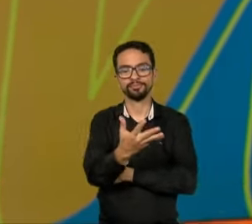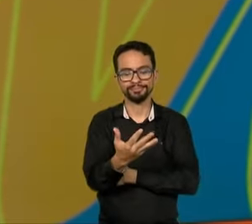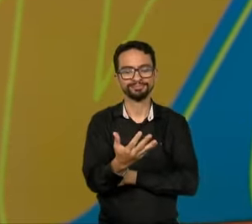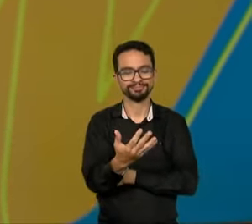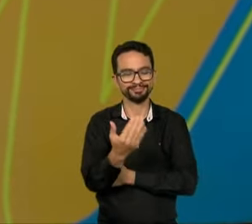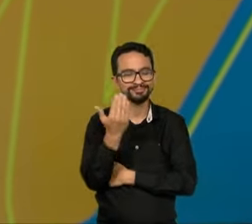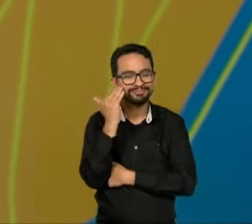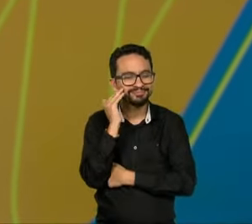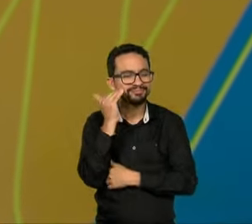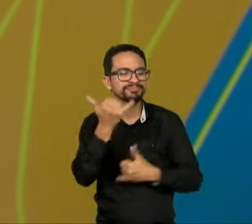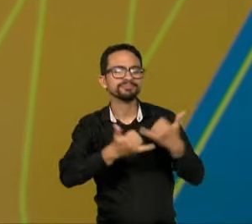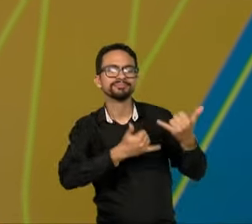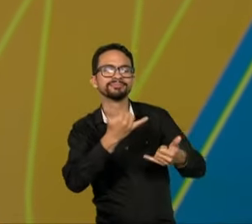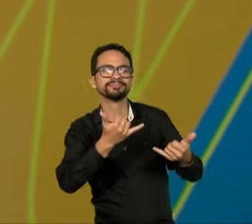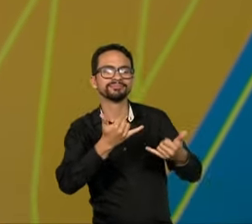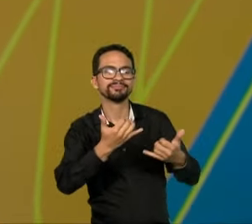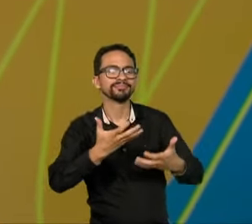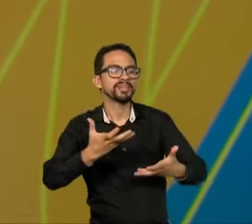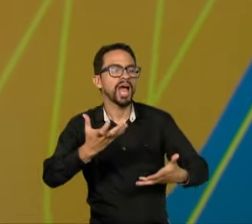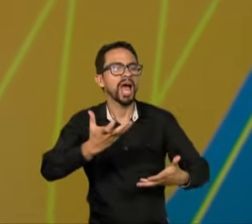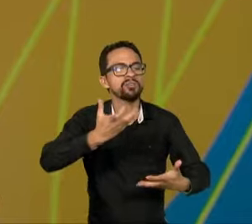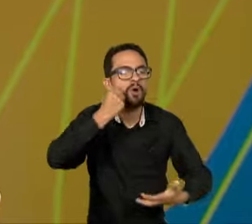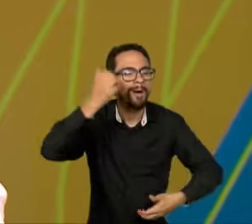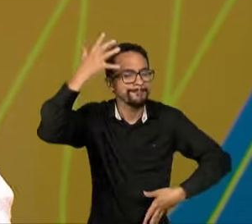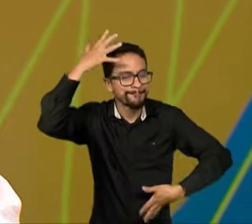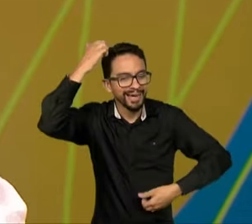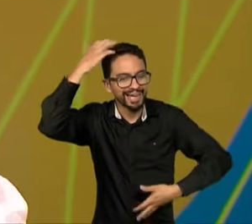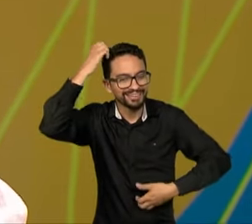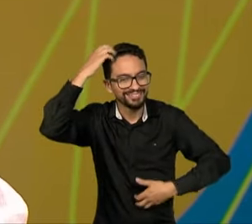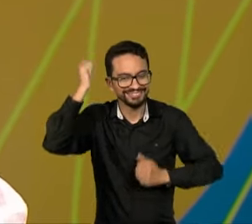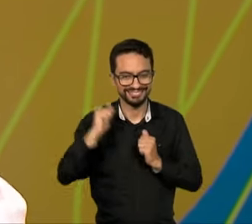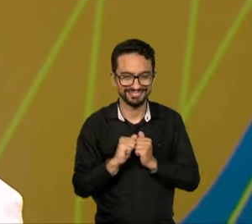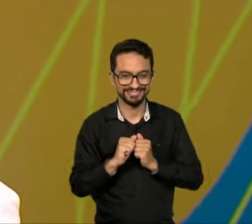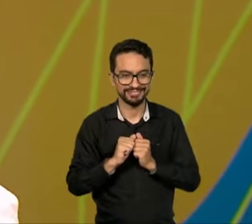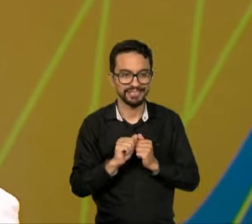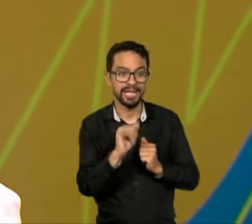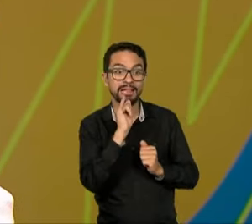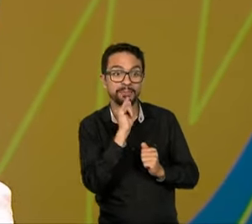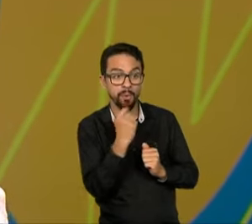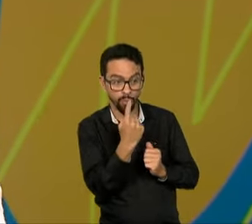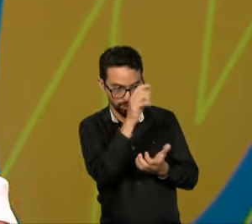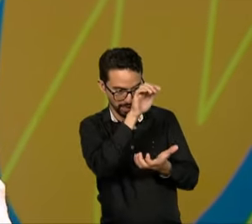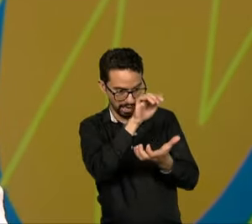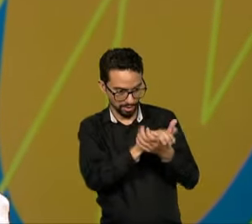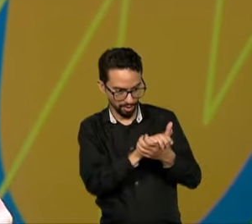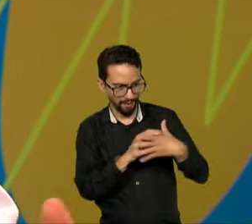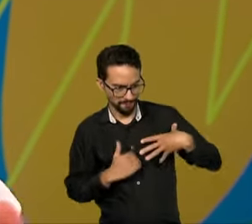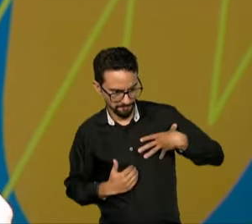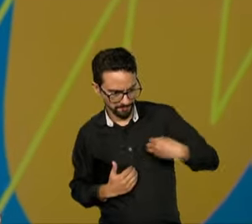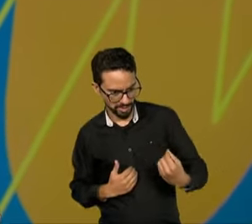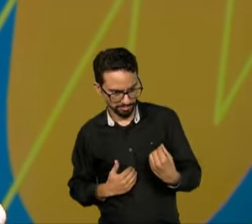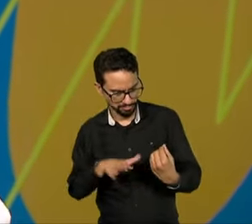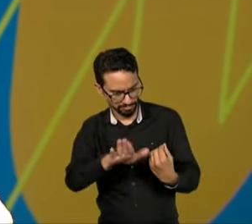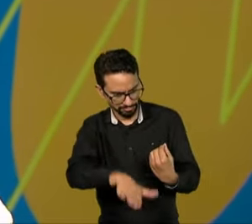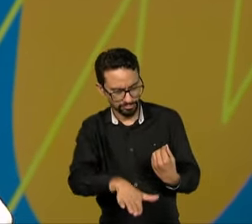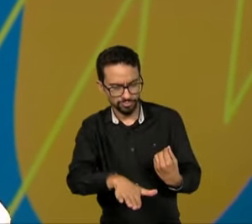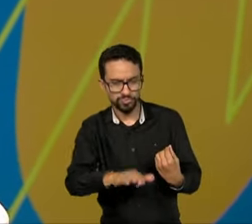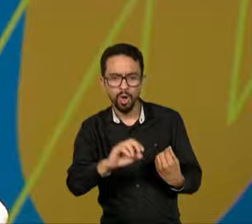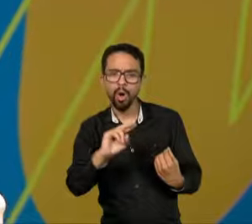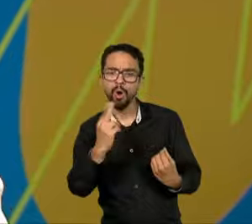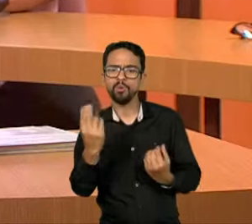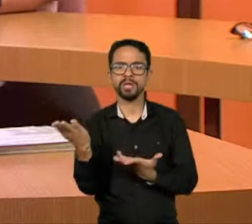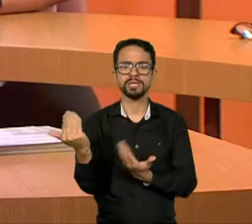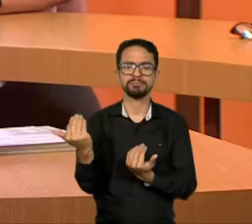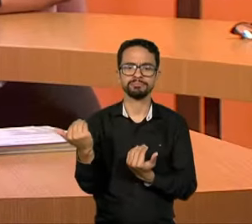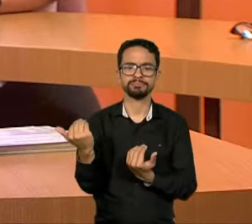história do adotar o macaco, porque você muda. Se o casal tem um filho pequeno, um filho adolescente, você tem